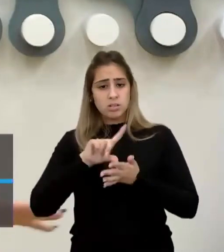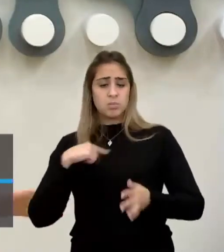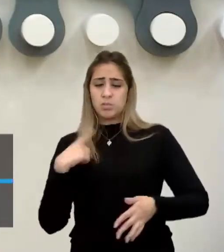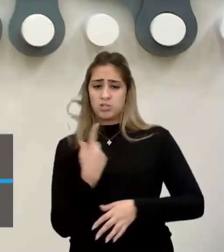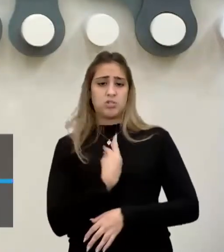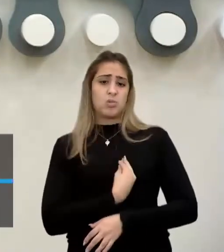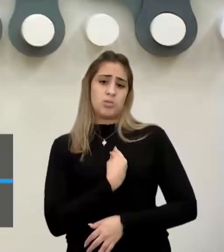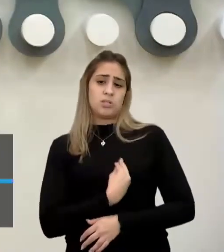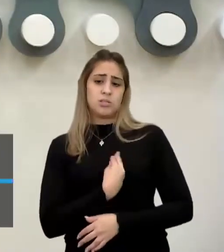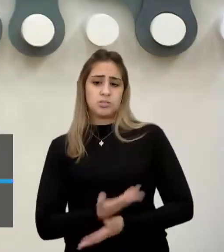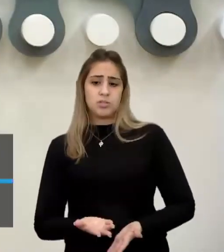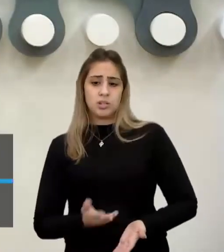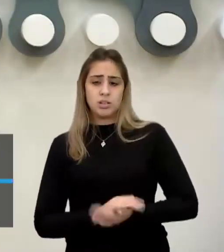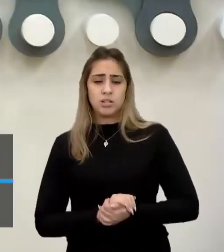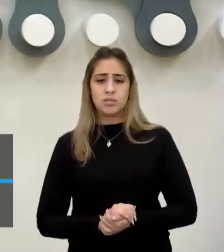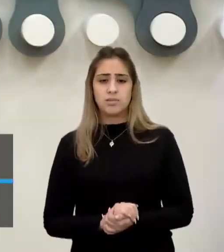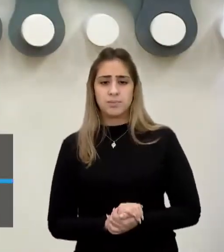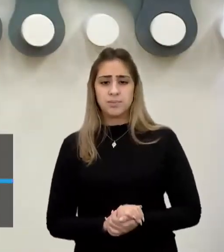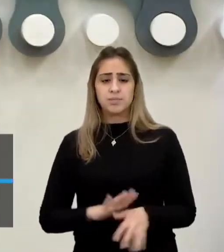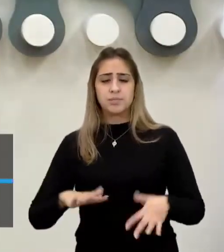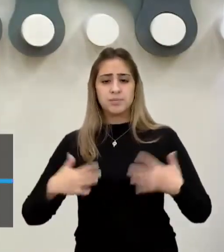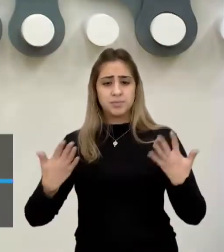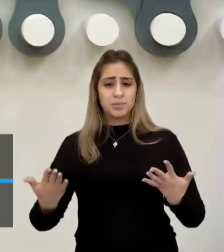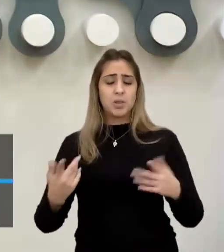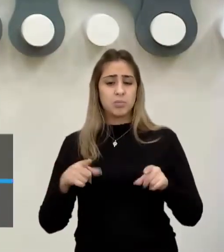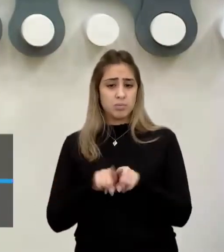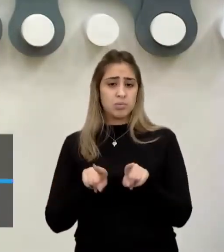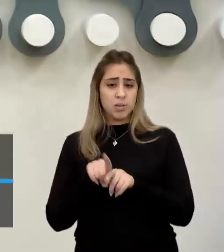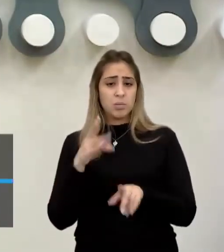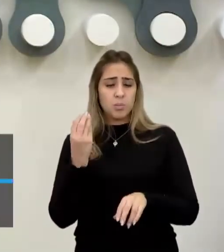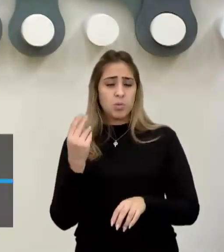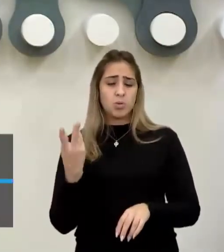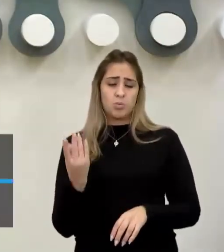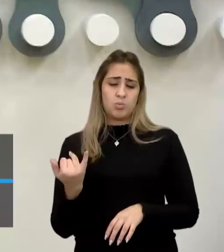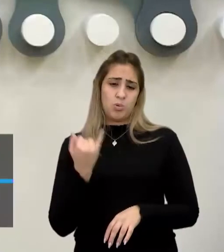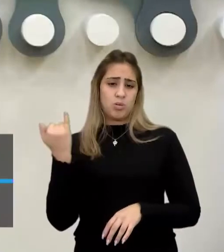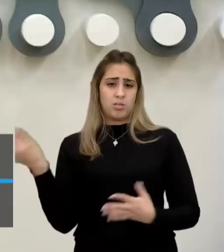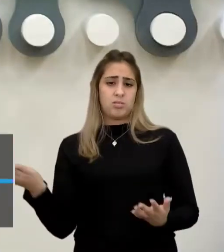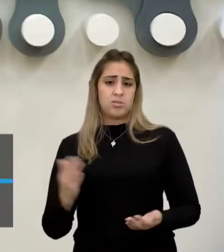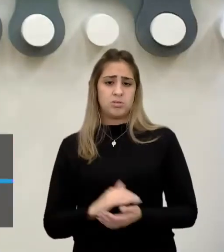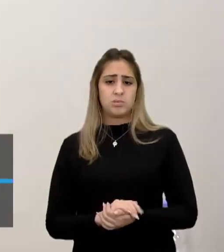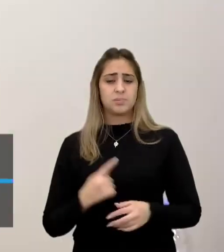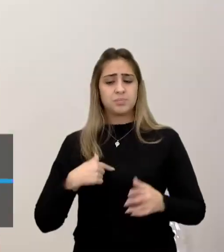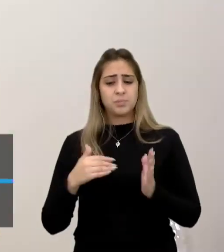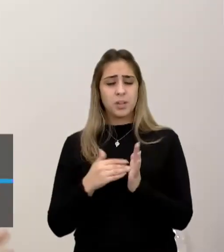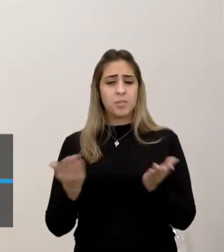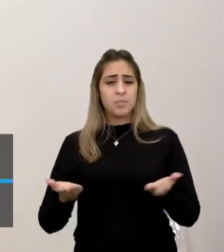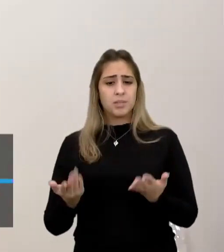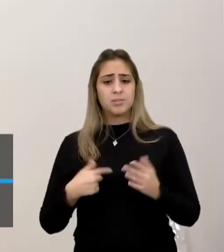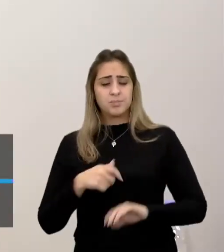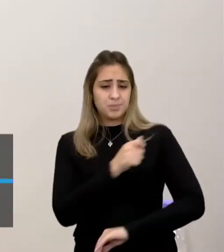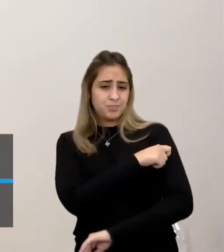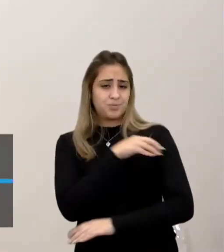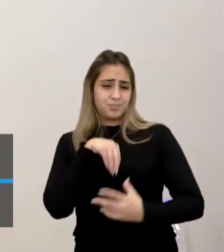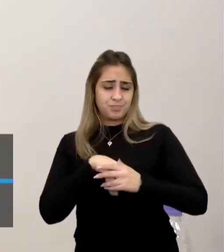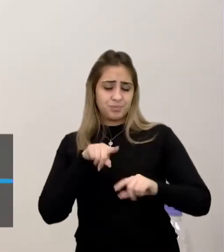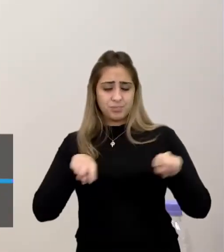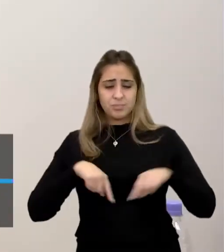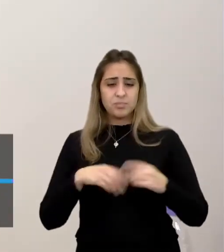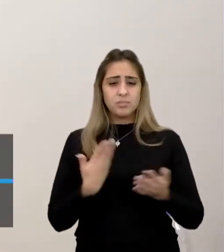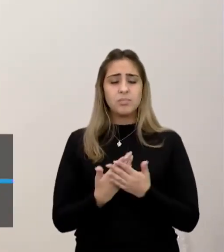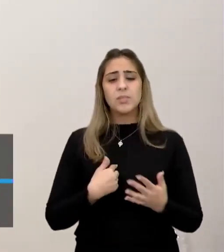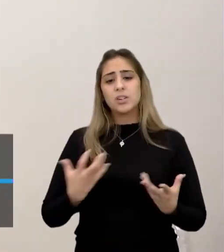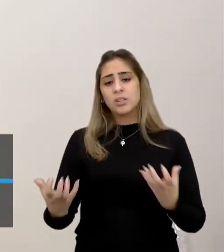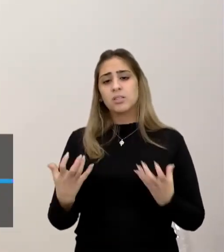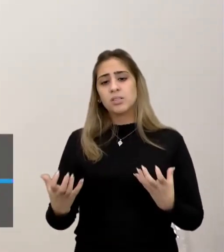não existiam, né? Então, isso também é muito válido, né? Até porque hoje o aluno na sala de aula, ele fala,